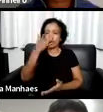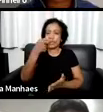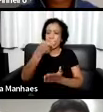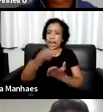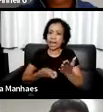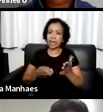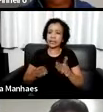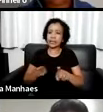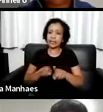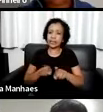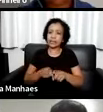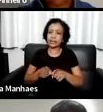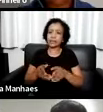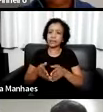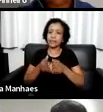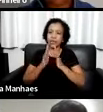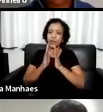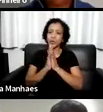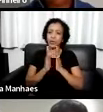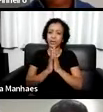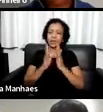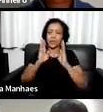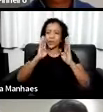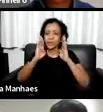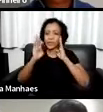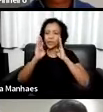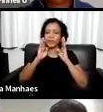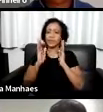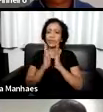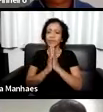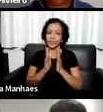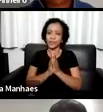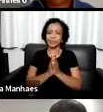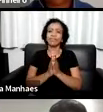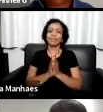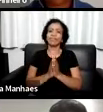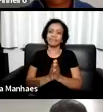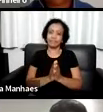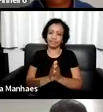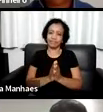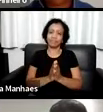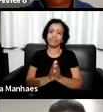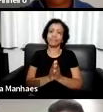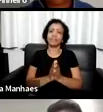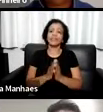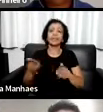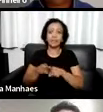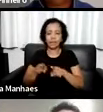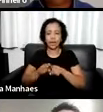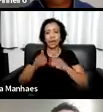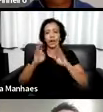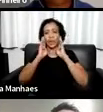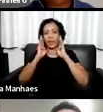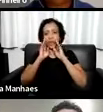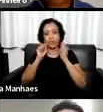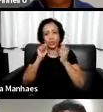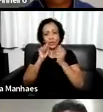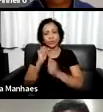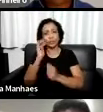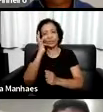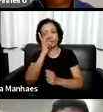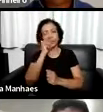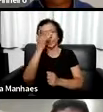no Facebook, elas também estão orando. Os pedidos são feitos, nós oramos aqui, as pessoas estão orando. Estou vendo coisas lindas